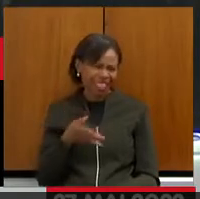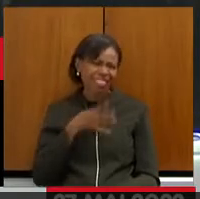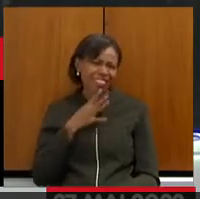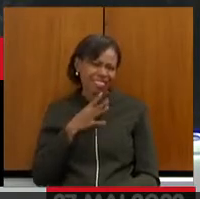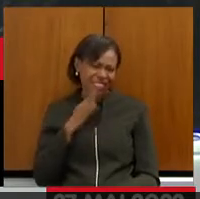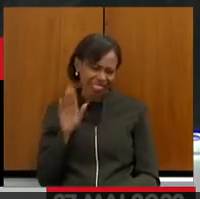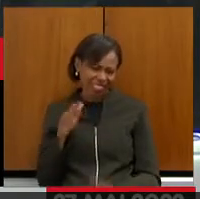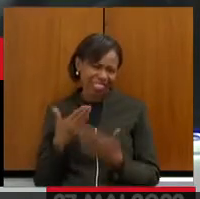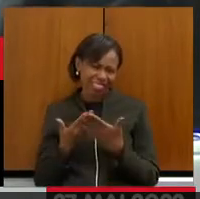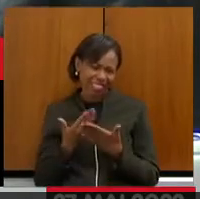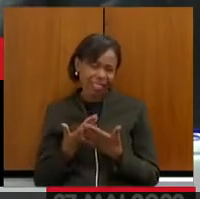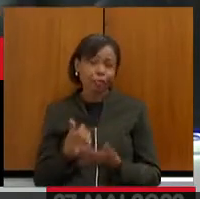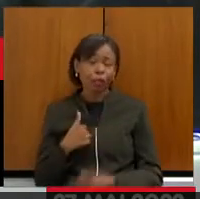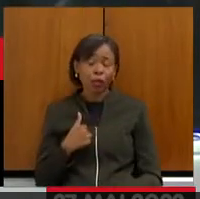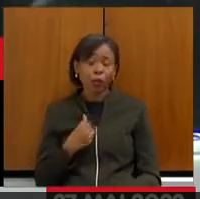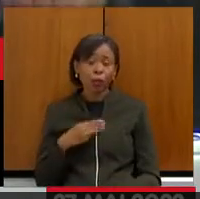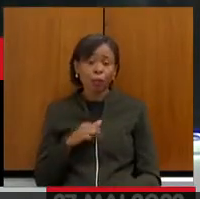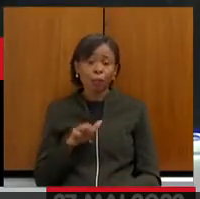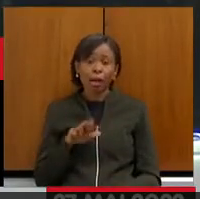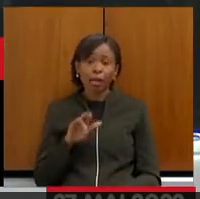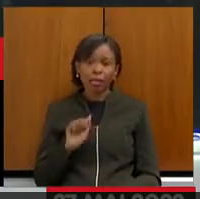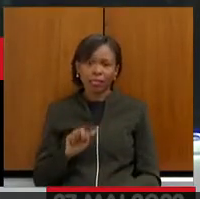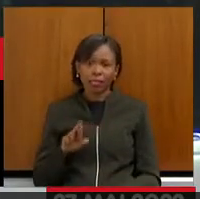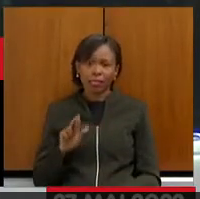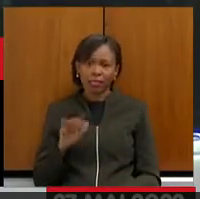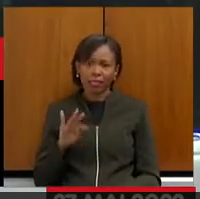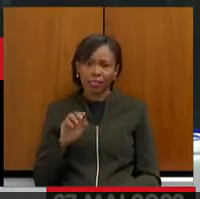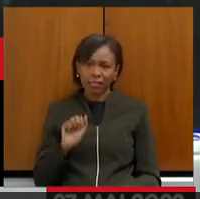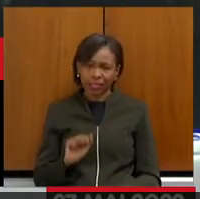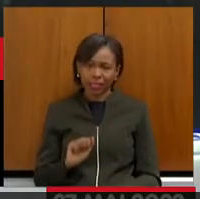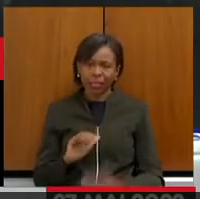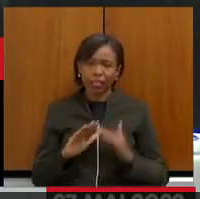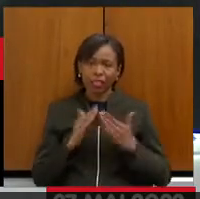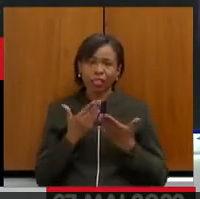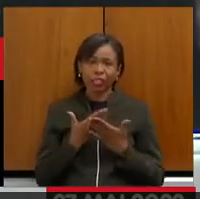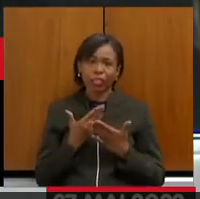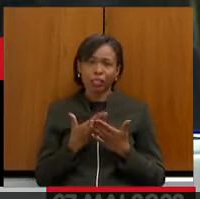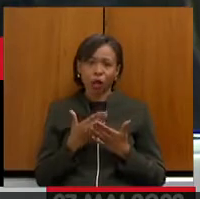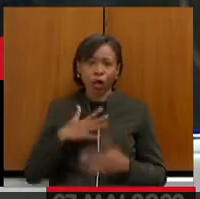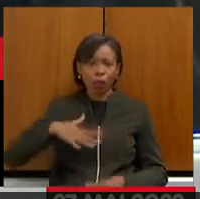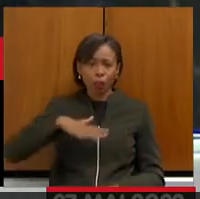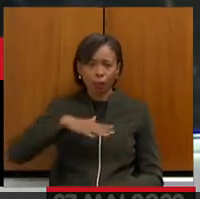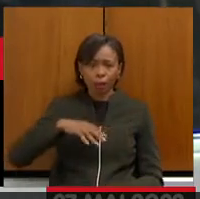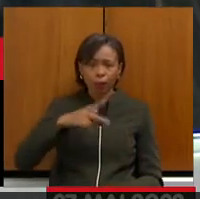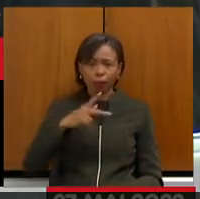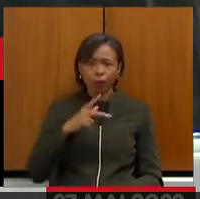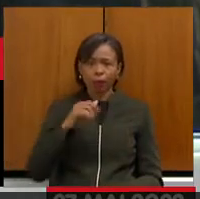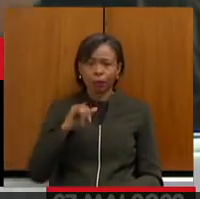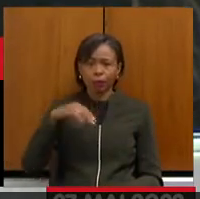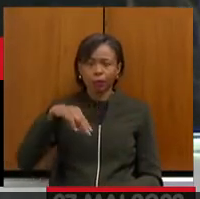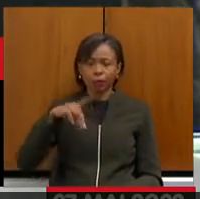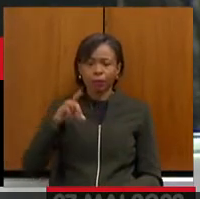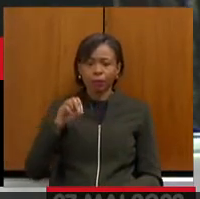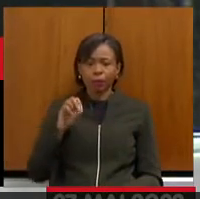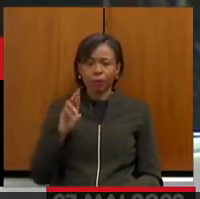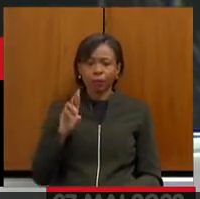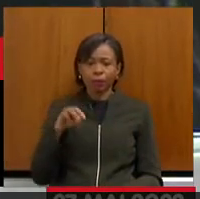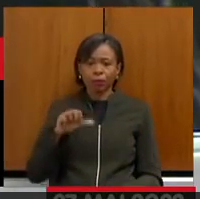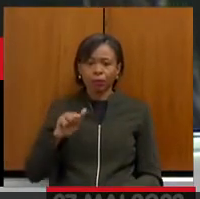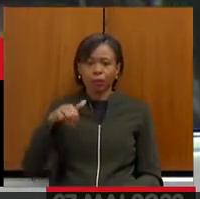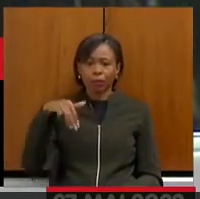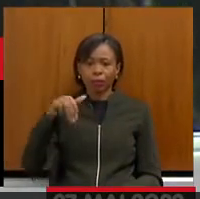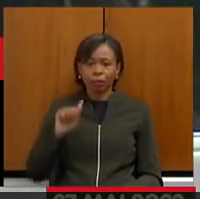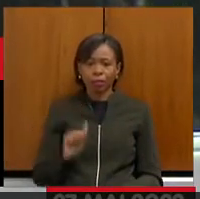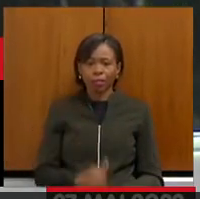eu sou Maria Rita da escola Guimarães Rosa no bairro Pindorama eu gostaria de